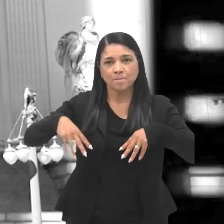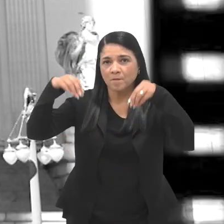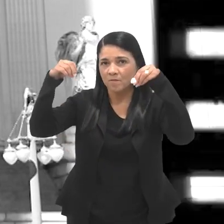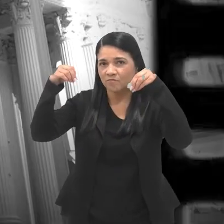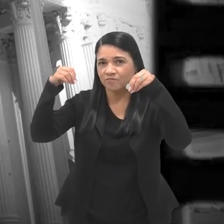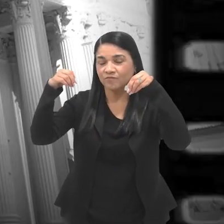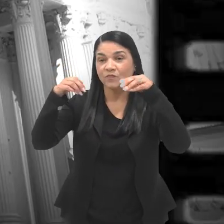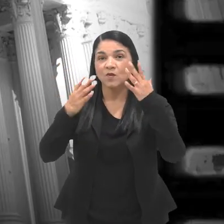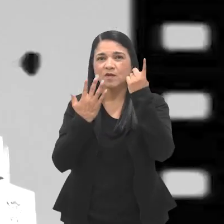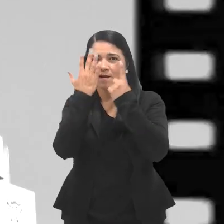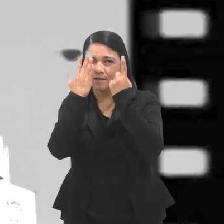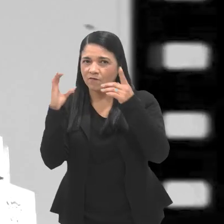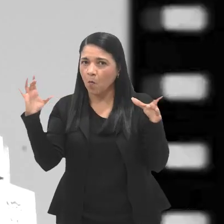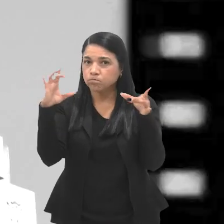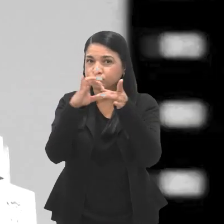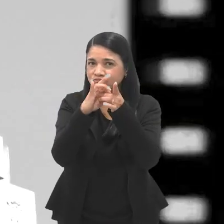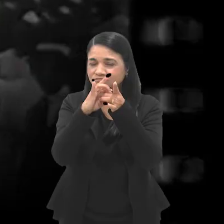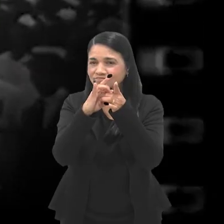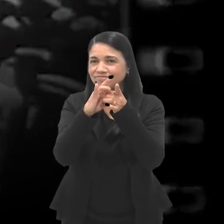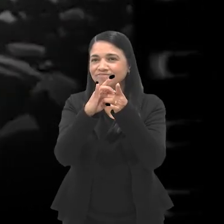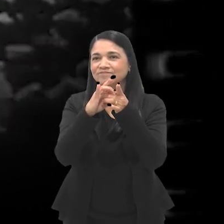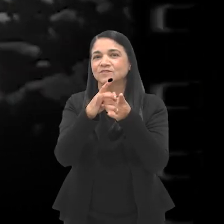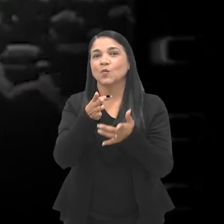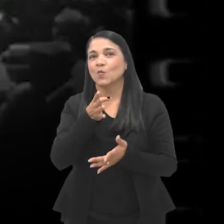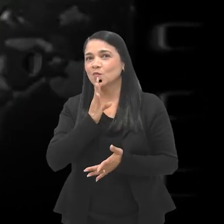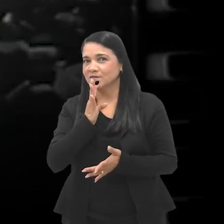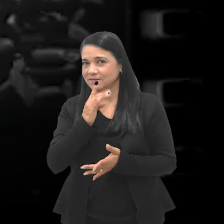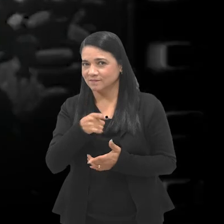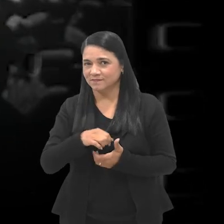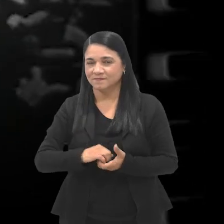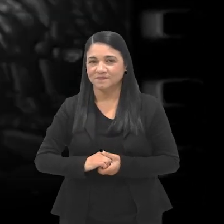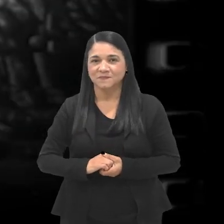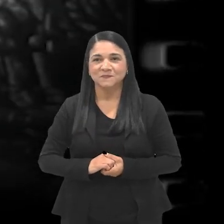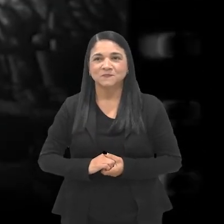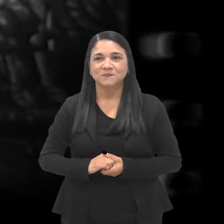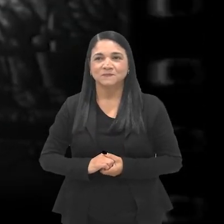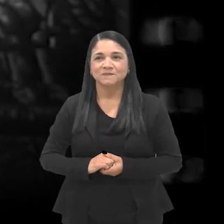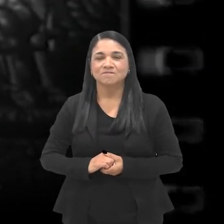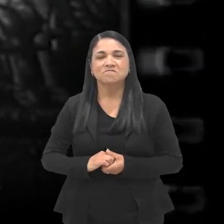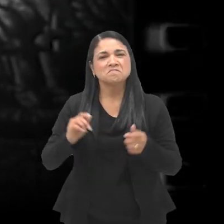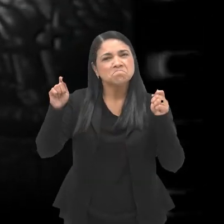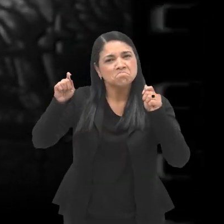a relação entre o Palácio Tiradentes e o Carnaval.